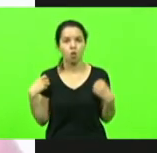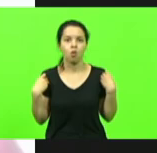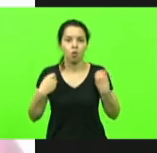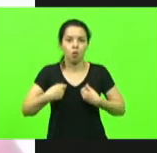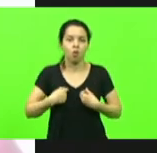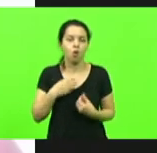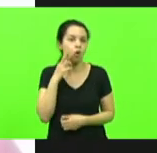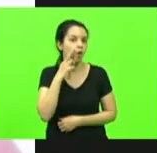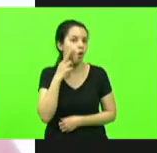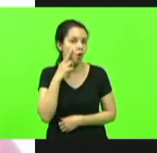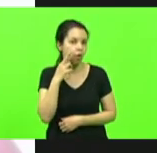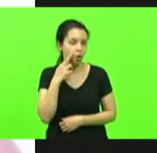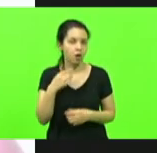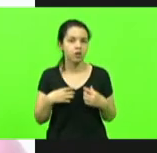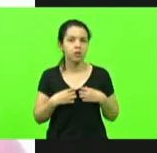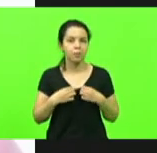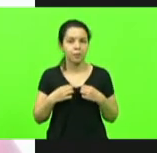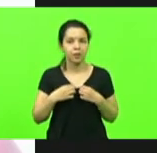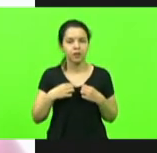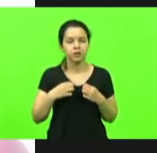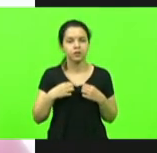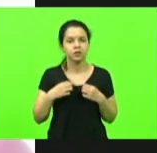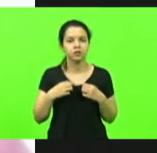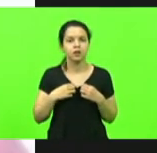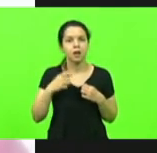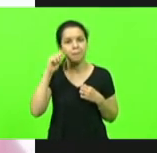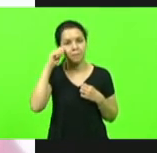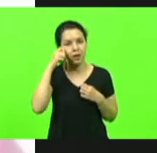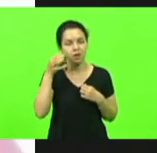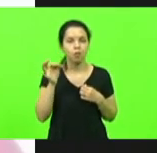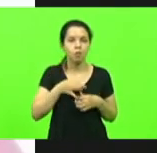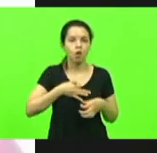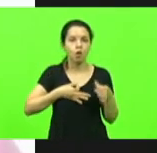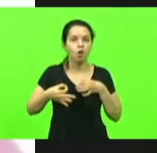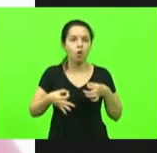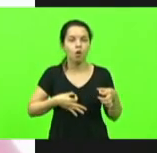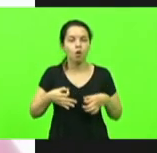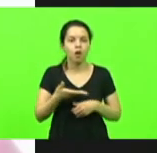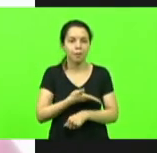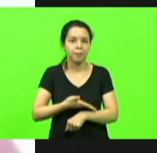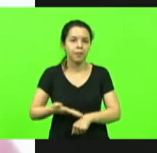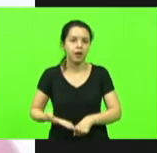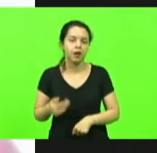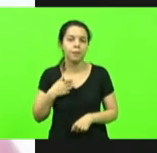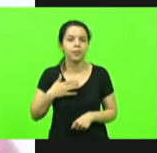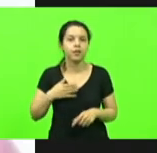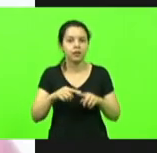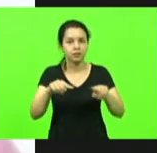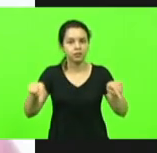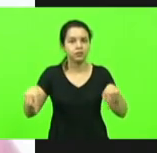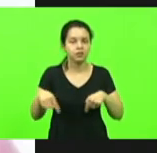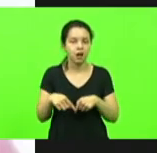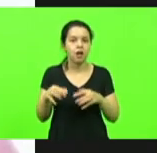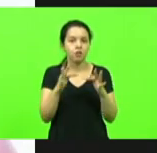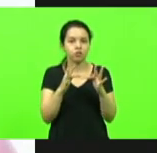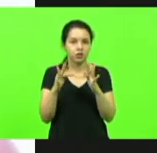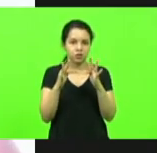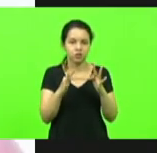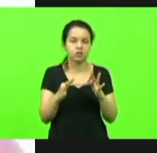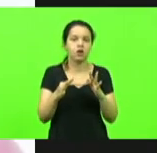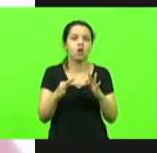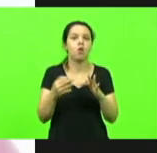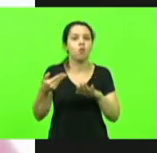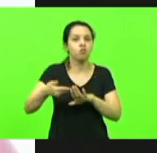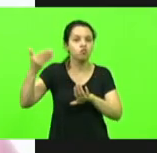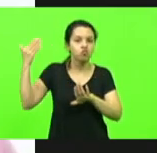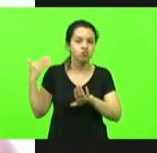uma camisa, uma blusa preta de bolinhas brancas. Estou na minha sala, na fundação, né, no qual, nos fundos, numa parede branca,